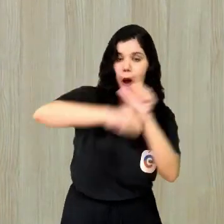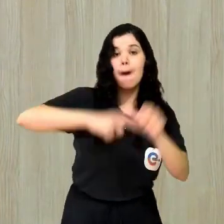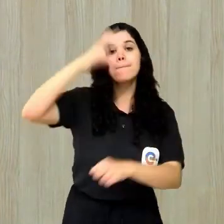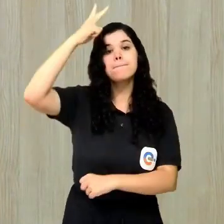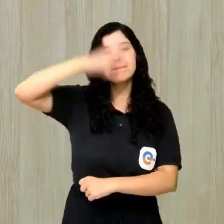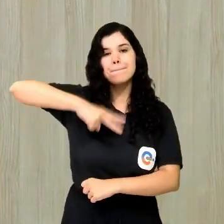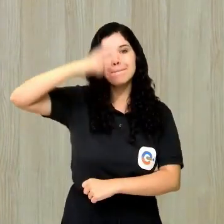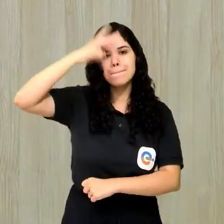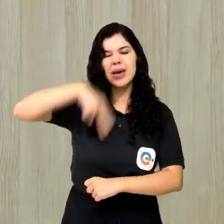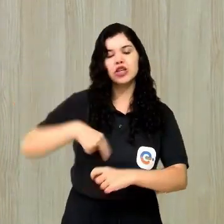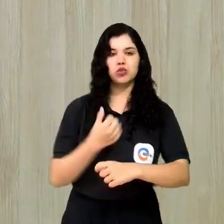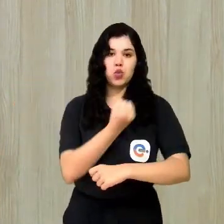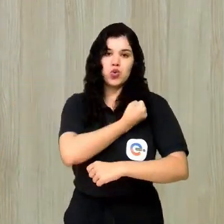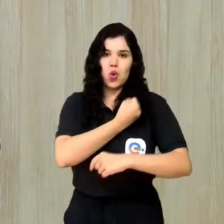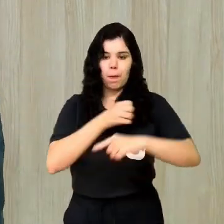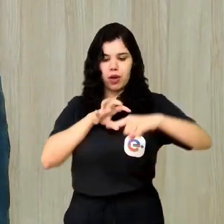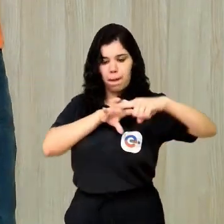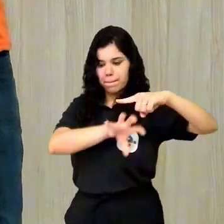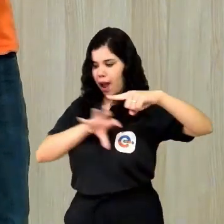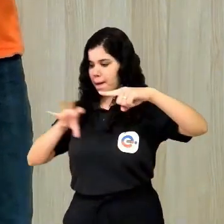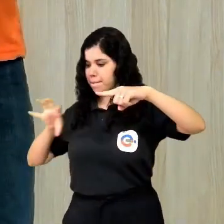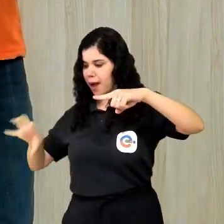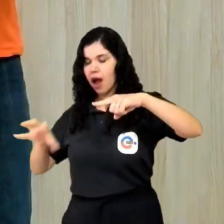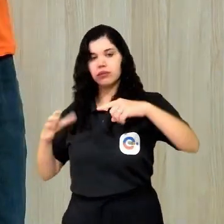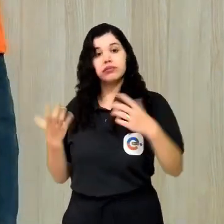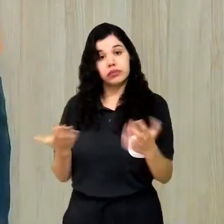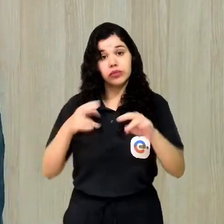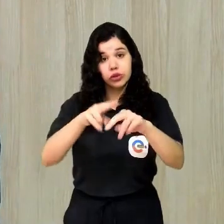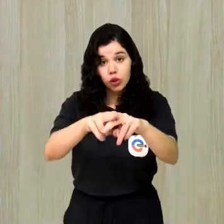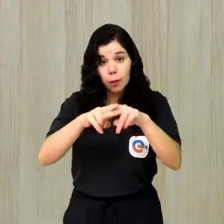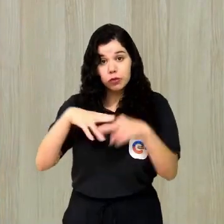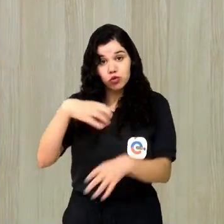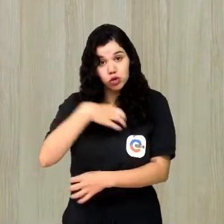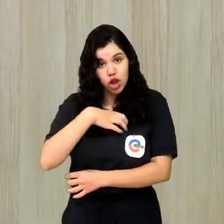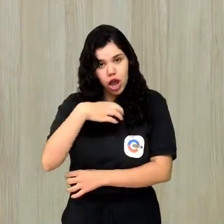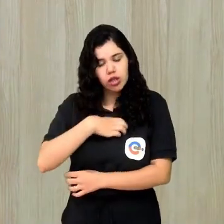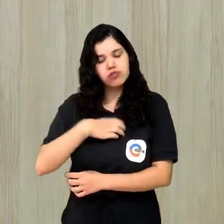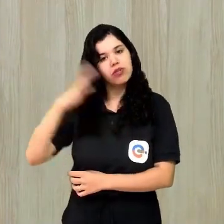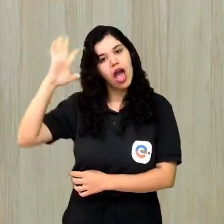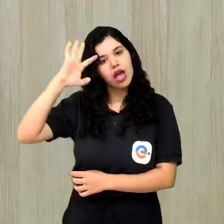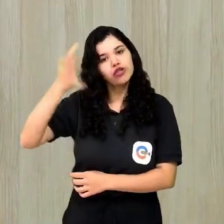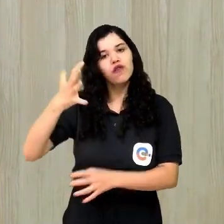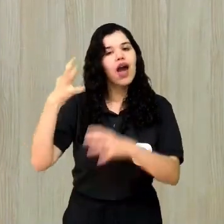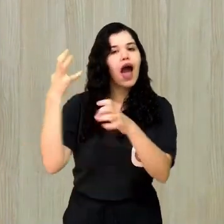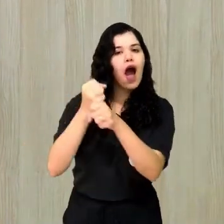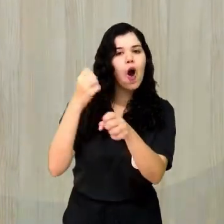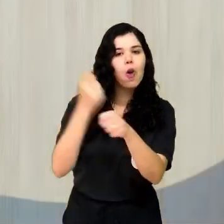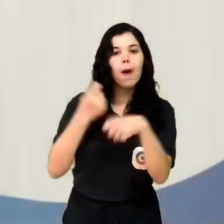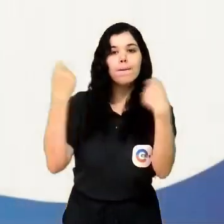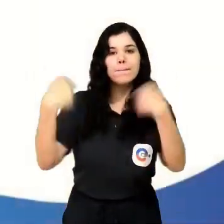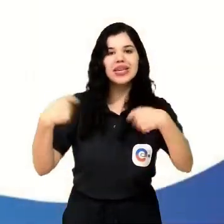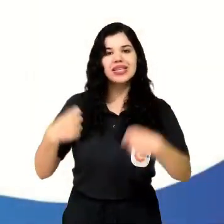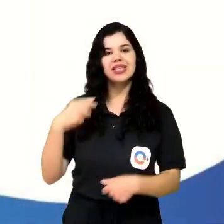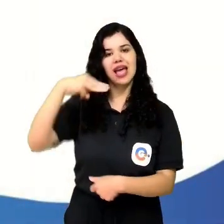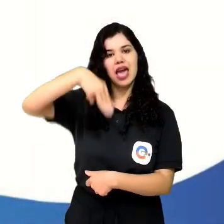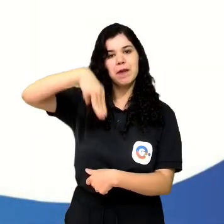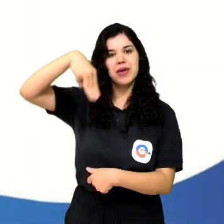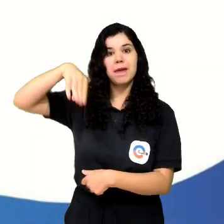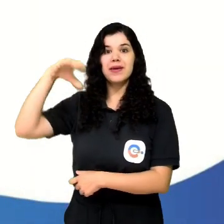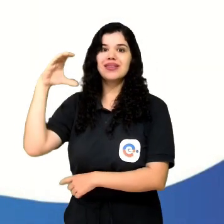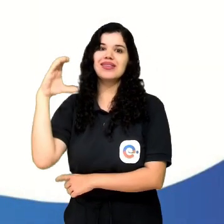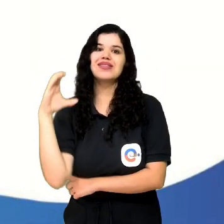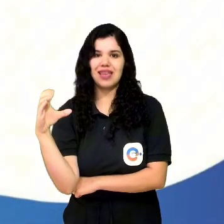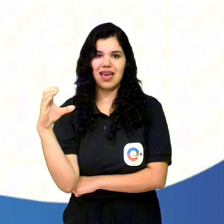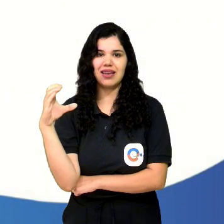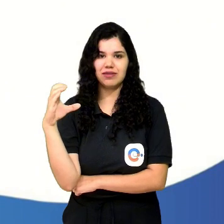mesmo denominador. E uma das formas da gente resolver isso é tirando o MMC